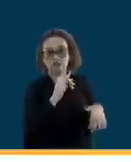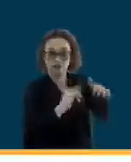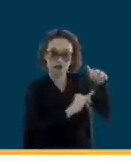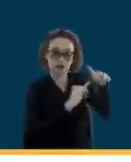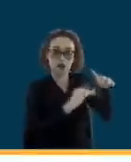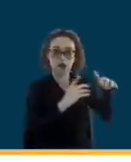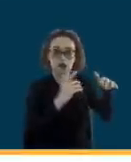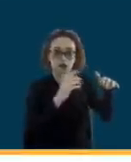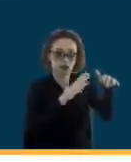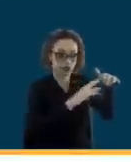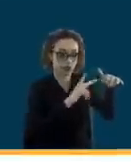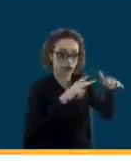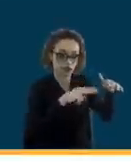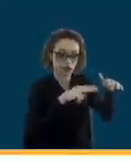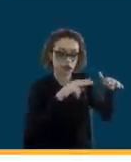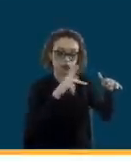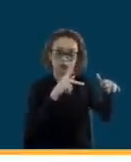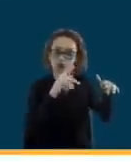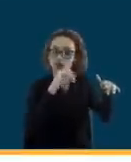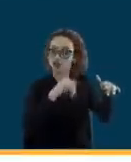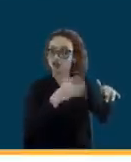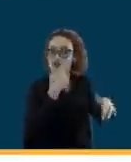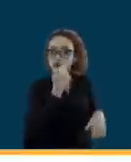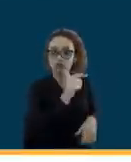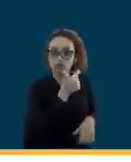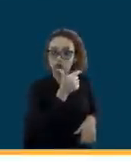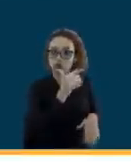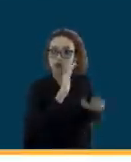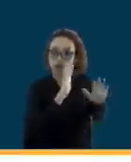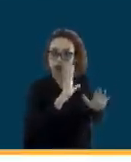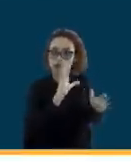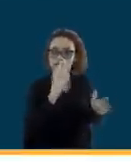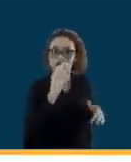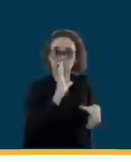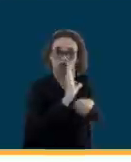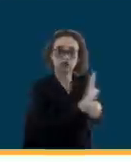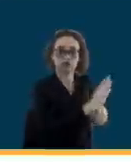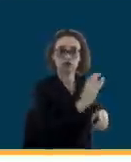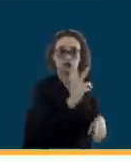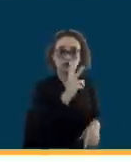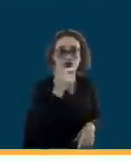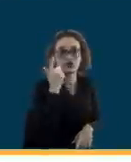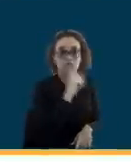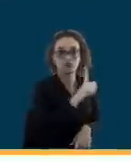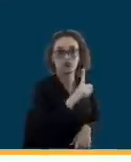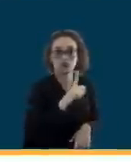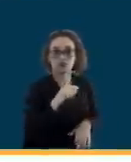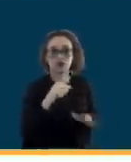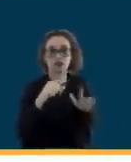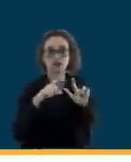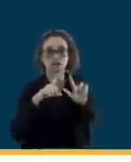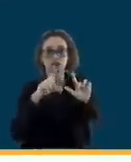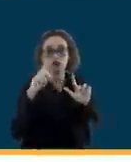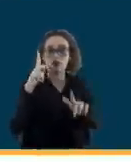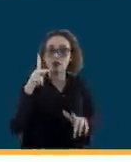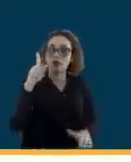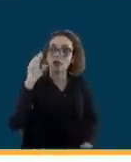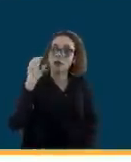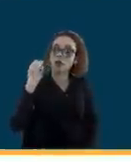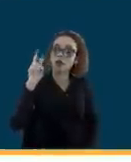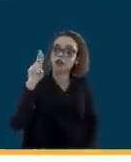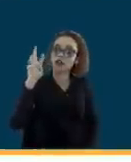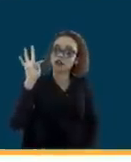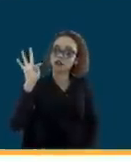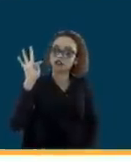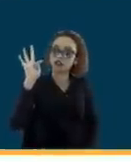é pulsante. Ele vai ter que apresentar um portfólio. Como é o portfólio, né? Até a palavra, né? É